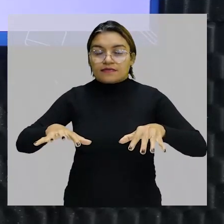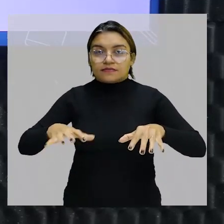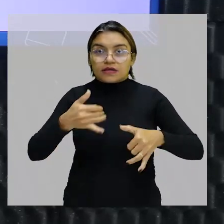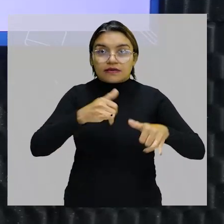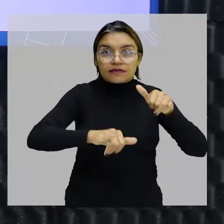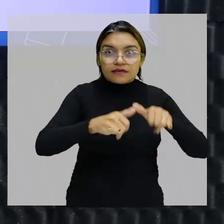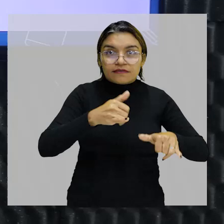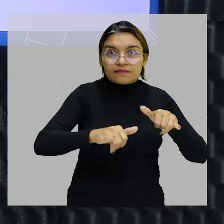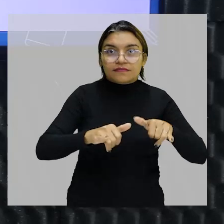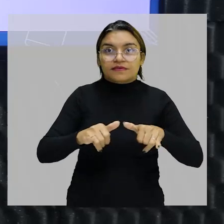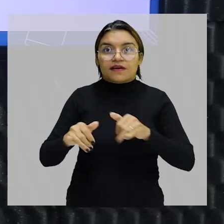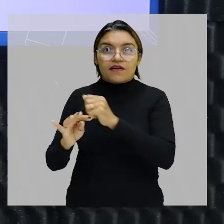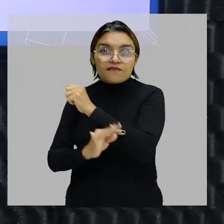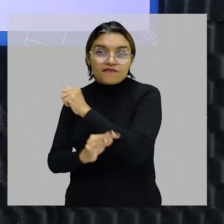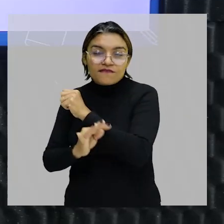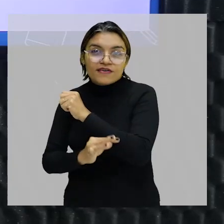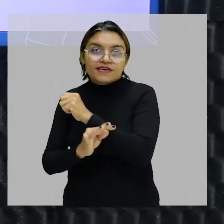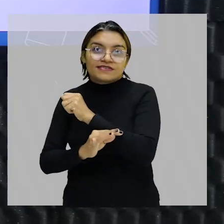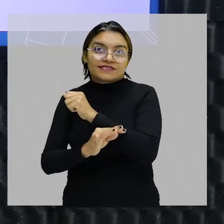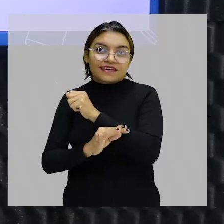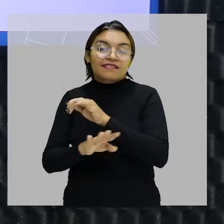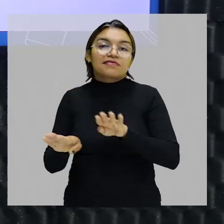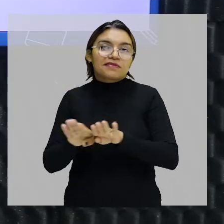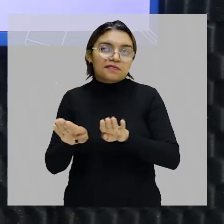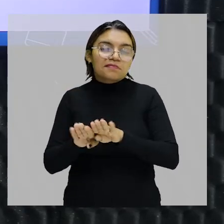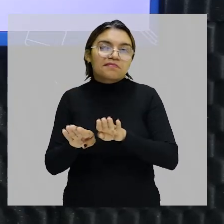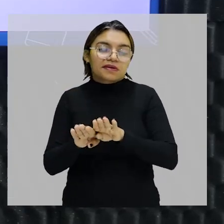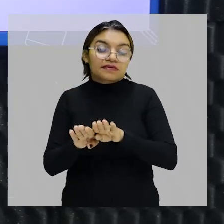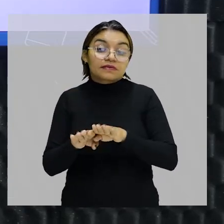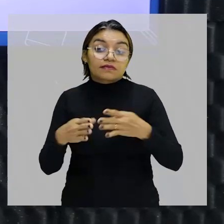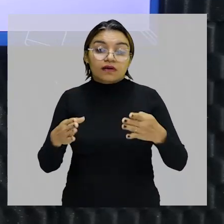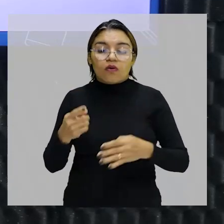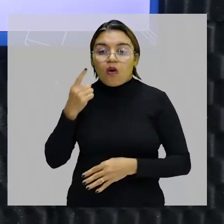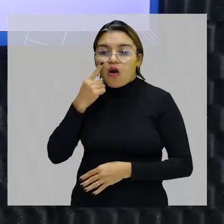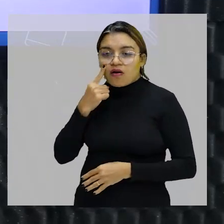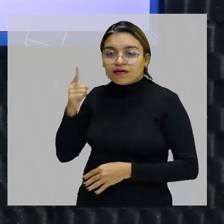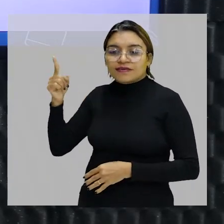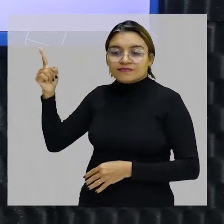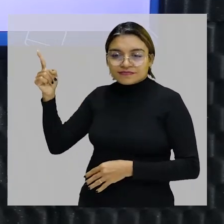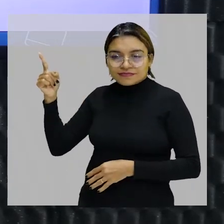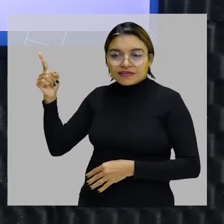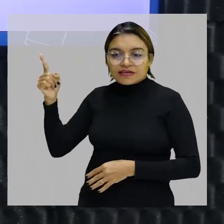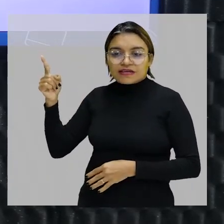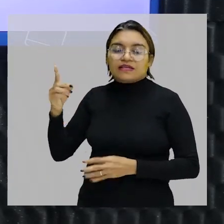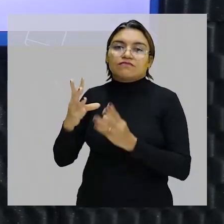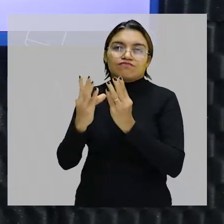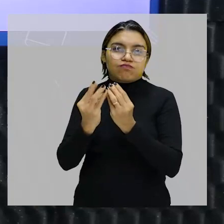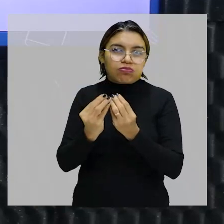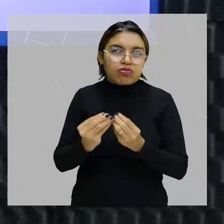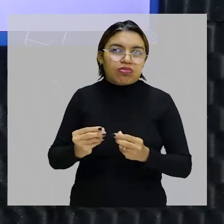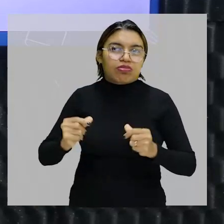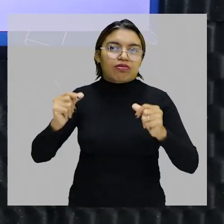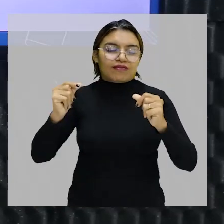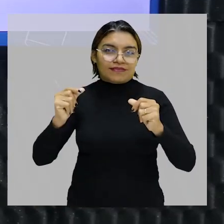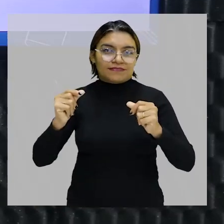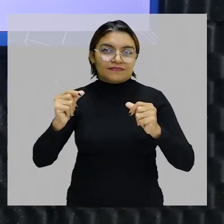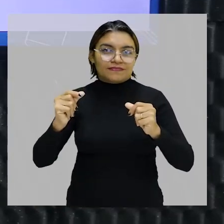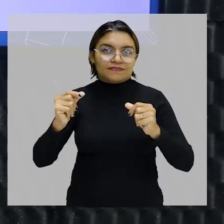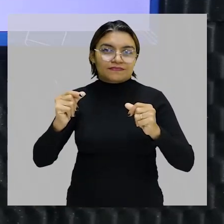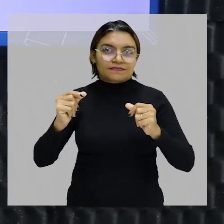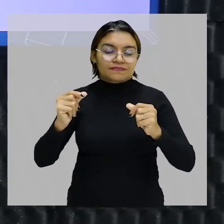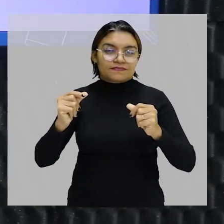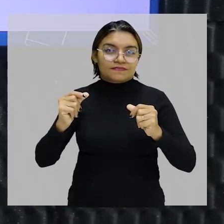física, ok? Então, o John Osterman é completamente desintegrado. Ao invés de